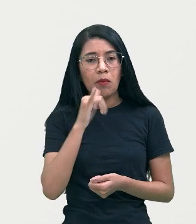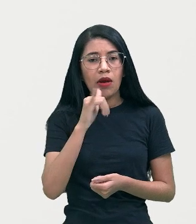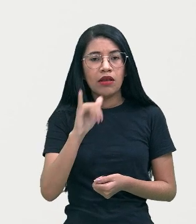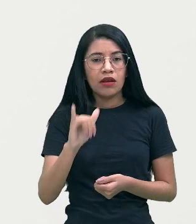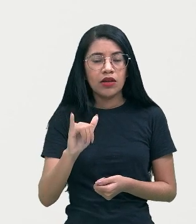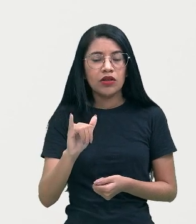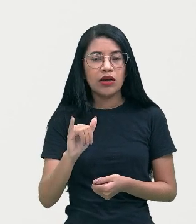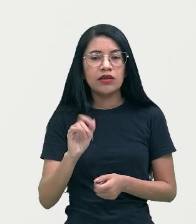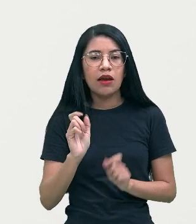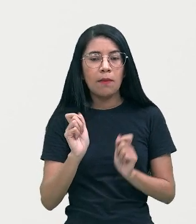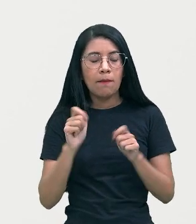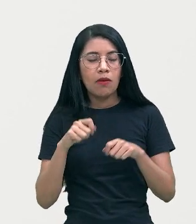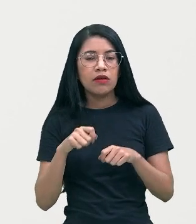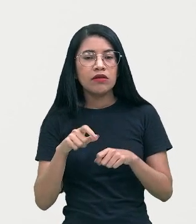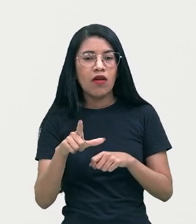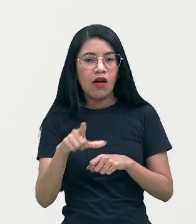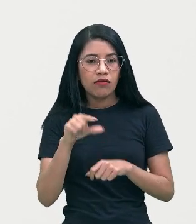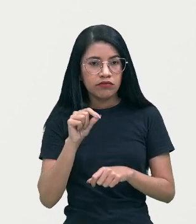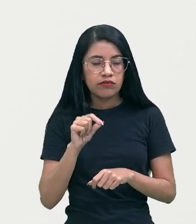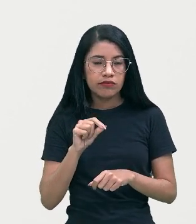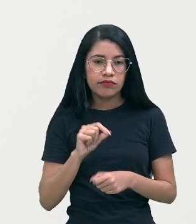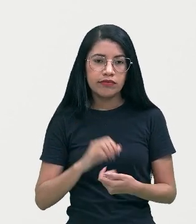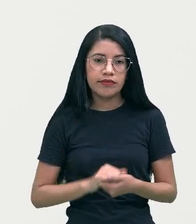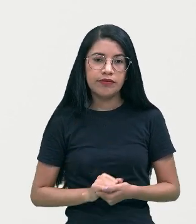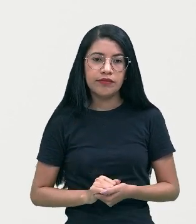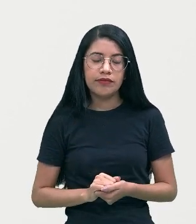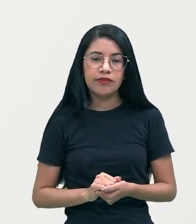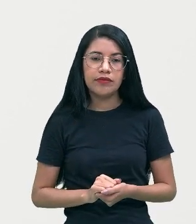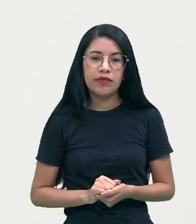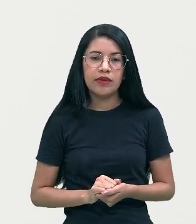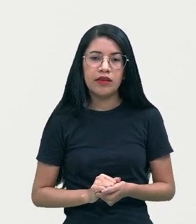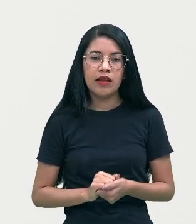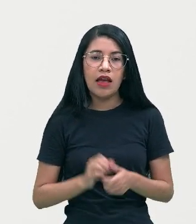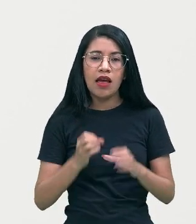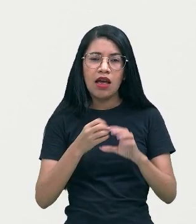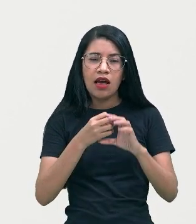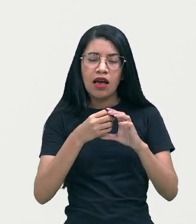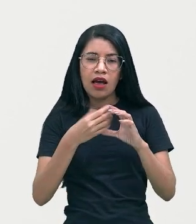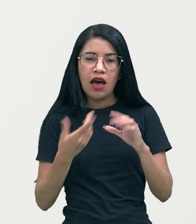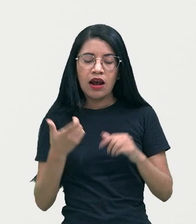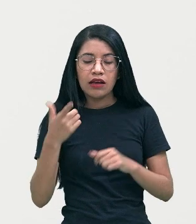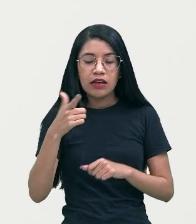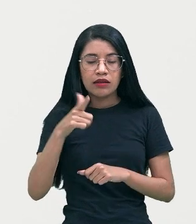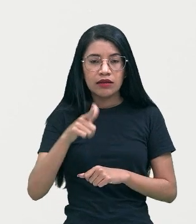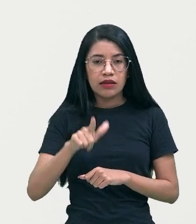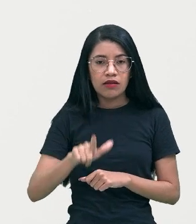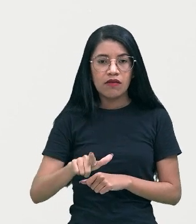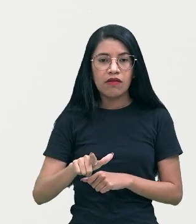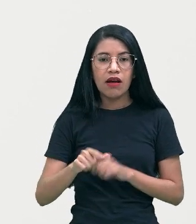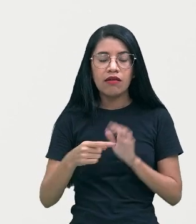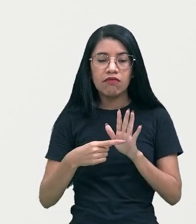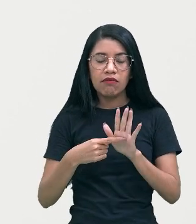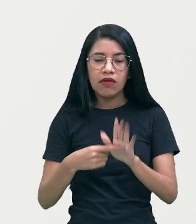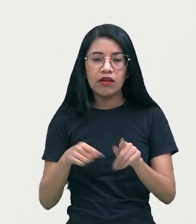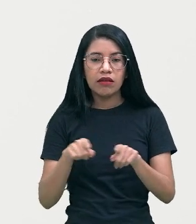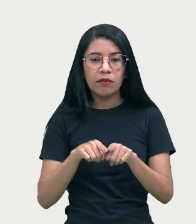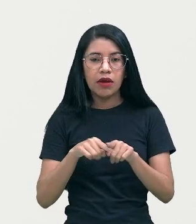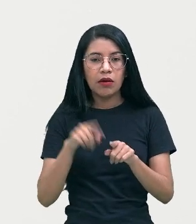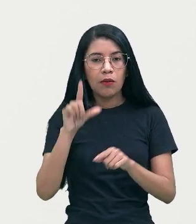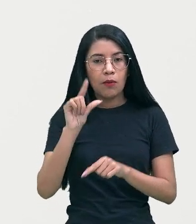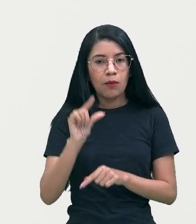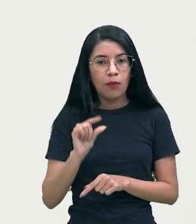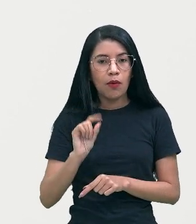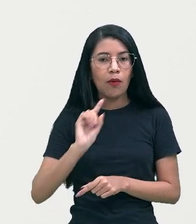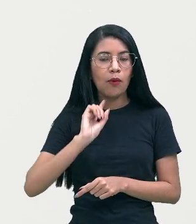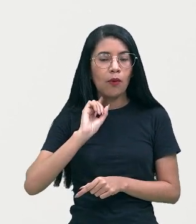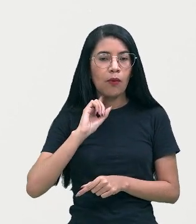energia consideradas alternativas, por serem de caráter renovável e apresentarem baixos índices de emissão